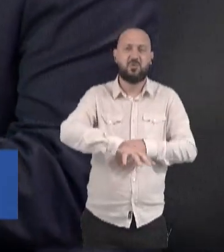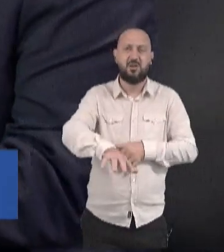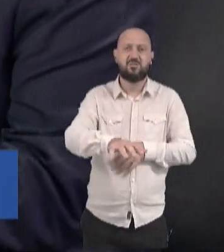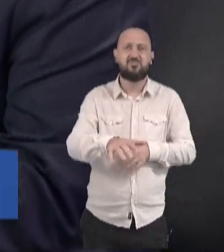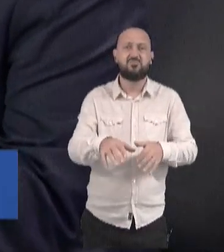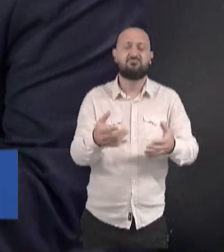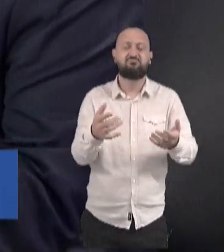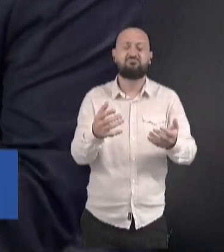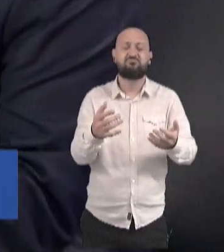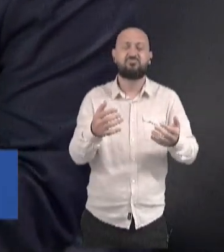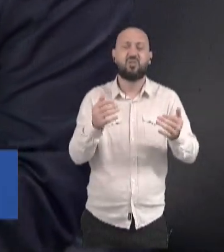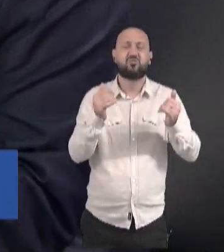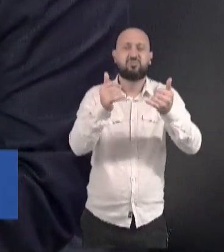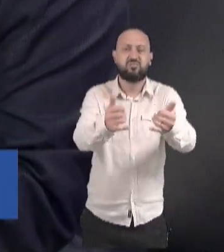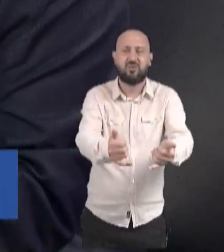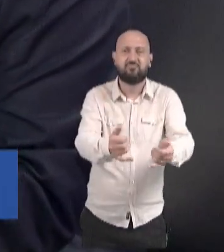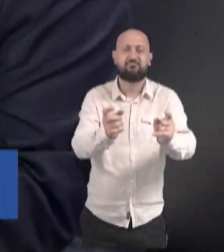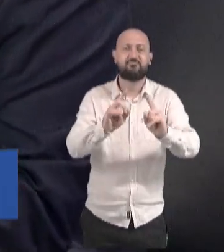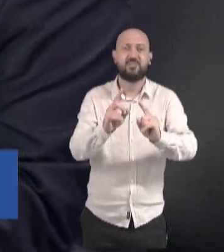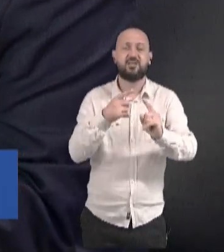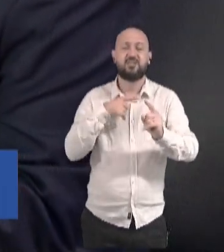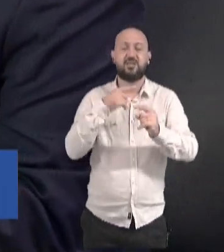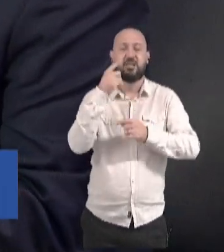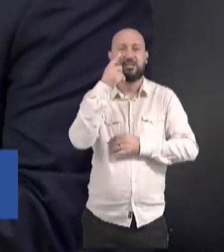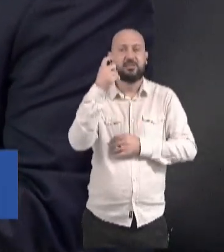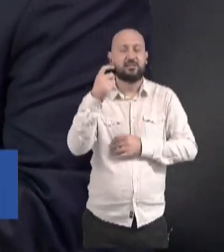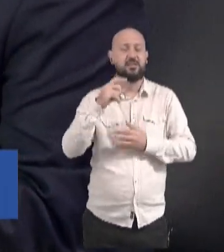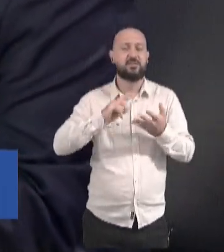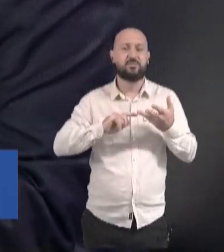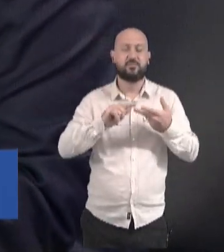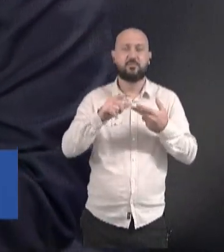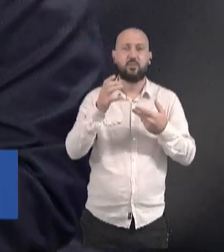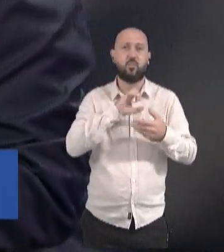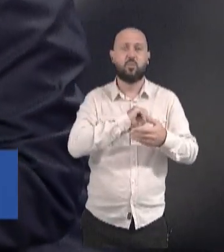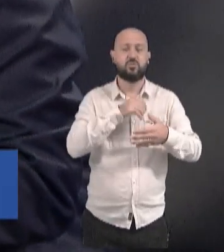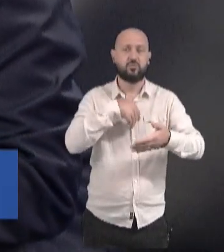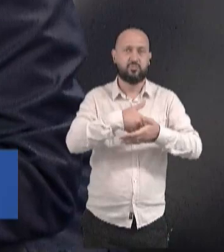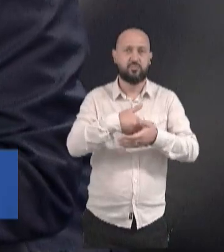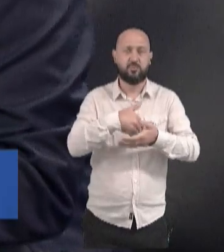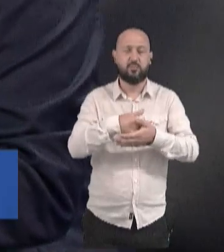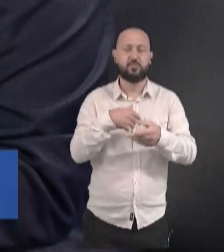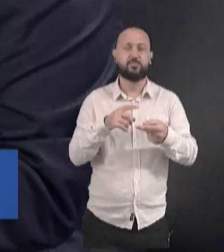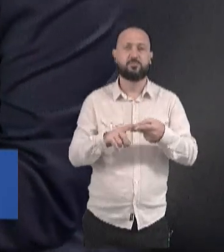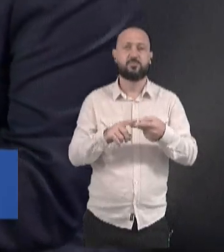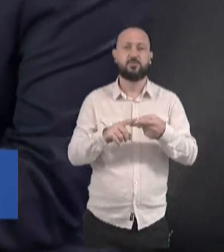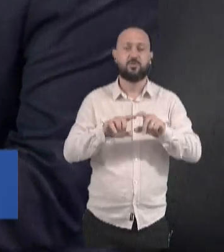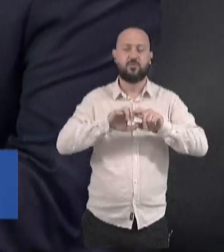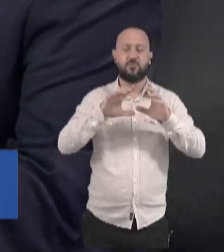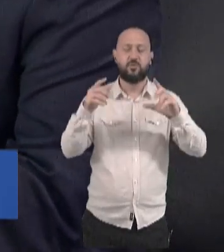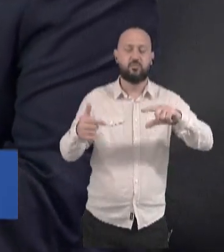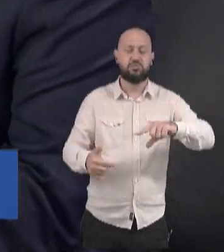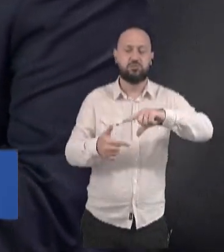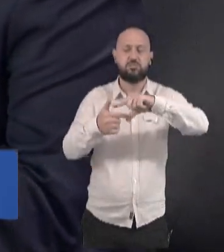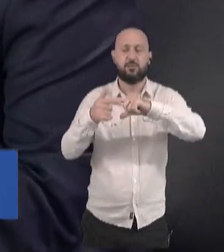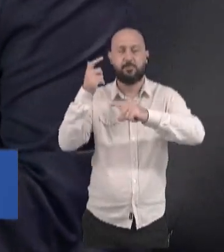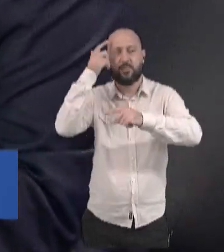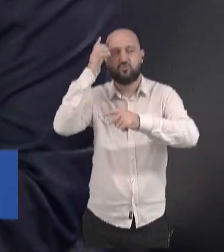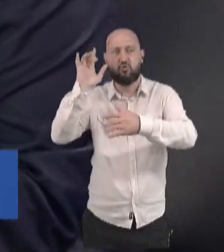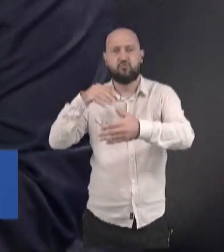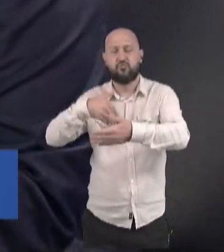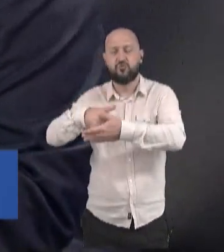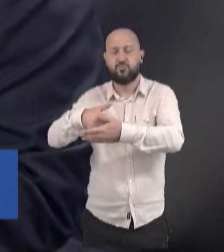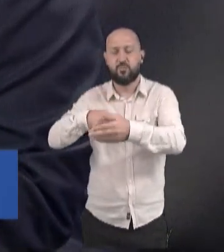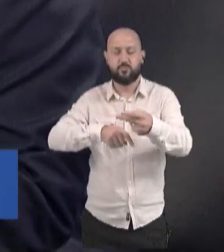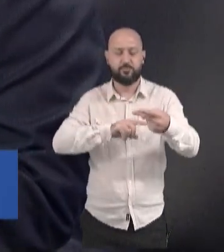porque você acaba tendo interesses. Quem gosta de futebol fica na bolha do futebol, quem